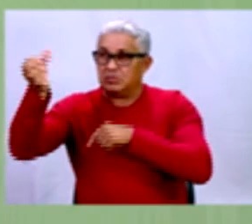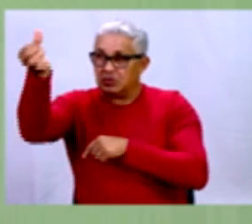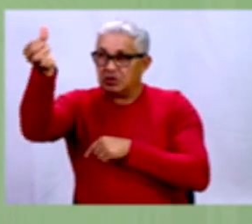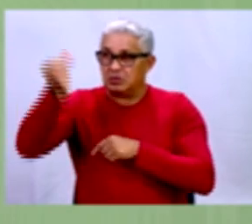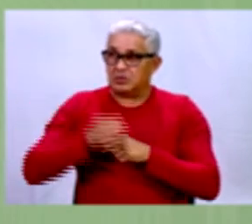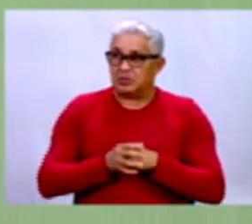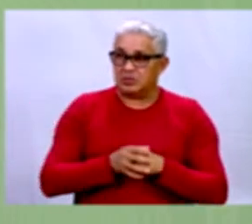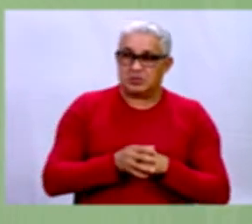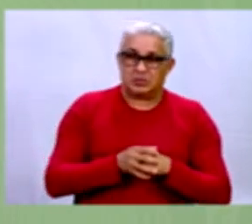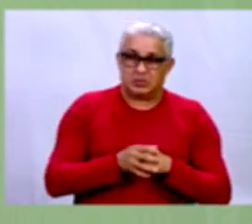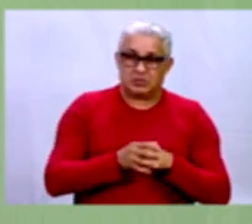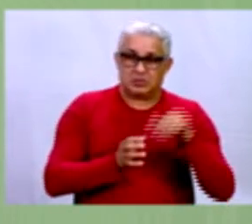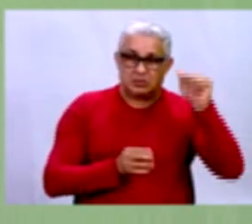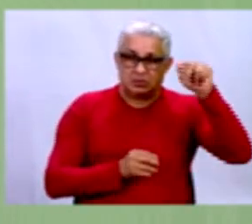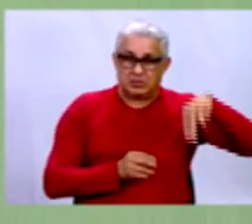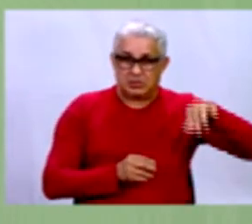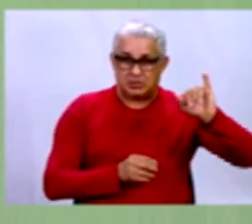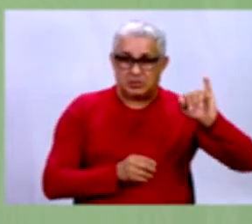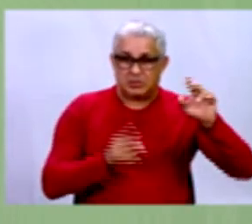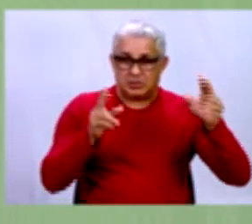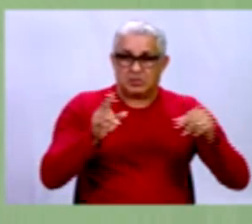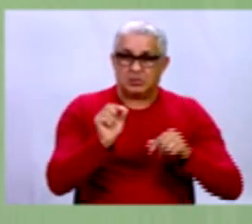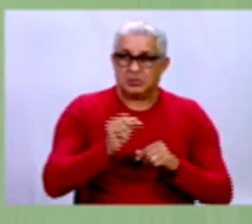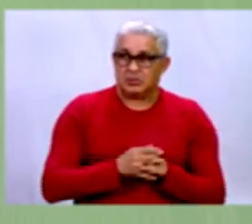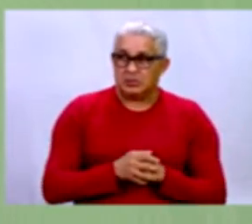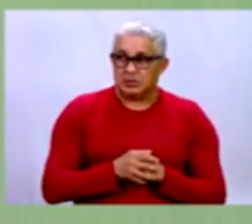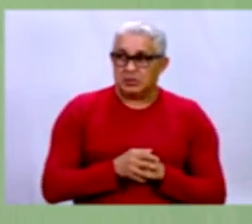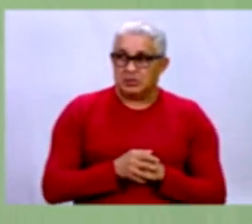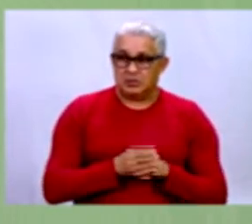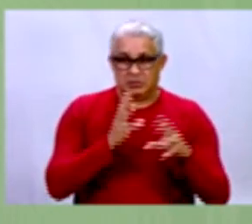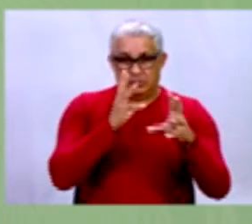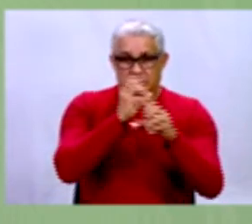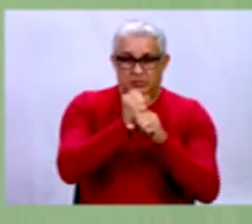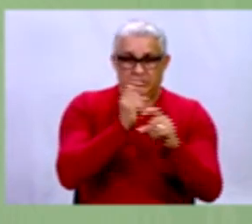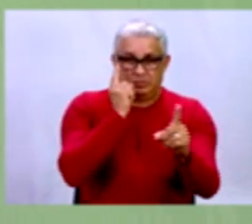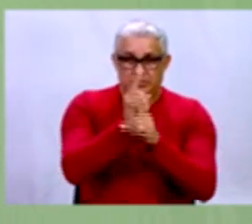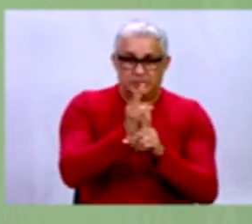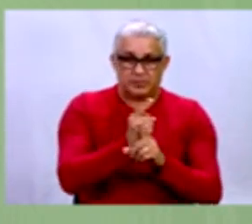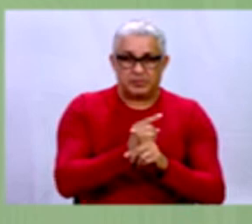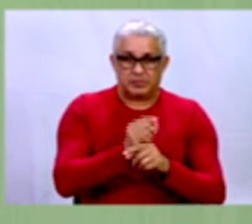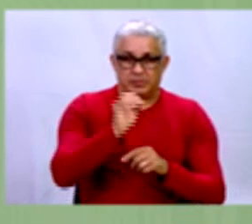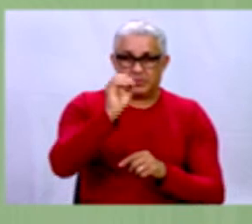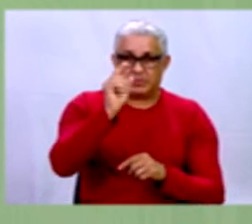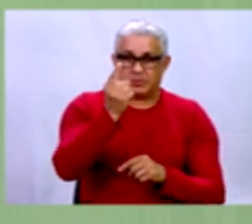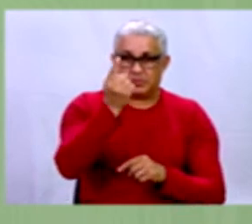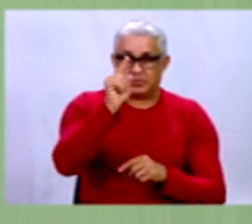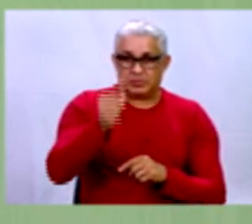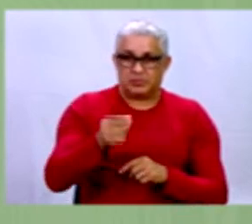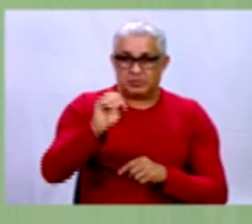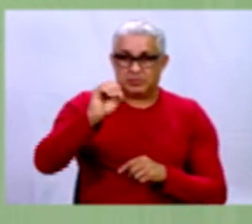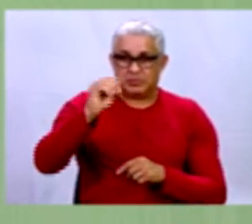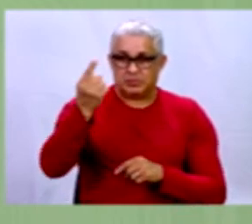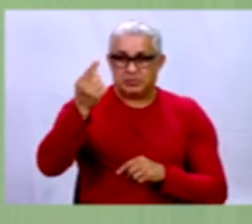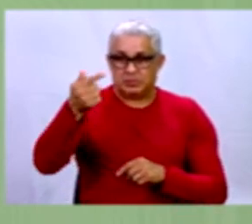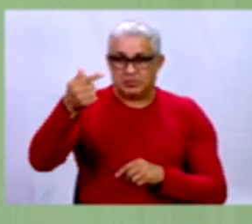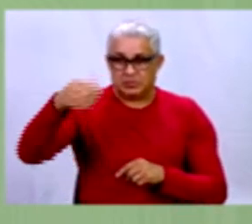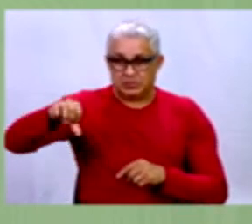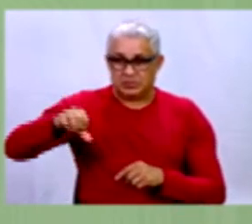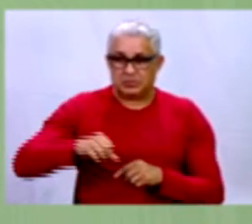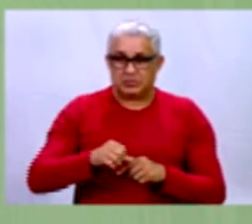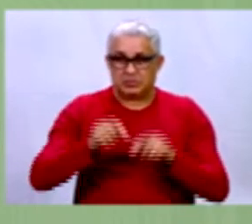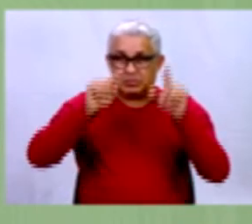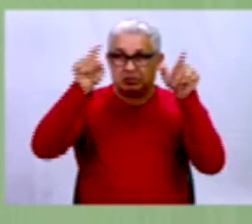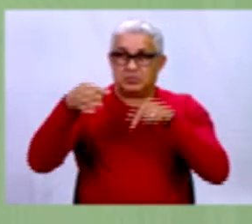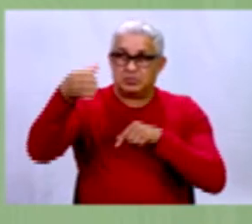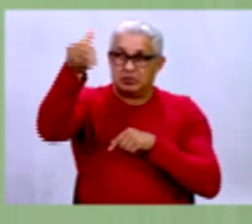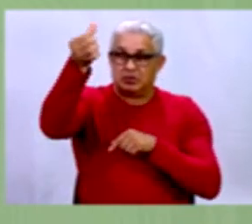A ANI é igual, quando a gente faz essa soma aqui, a gente encontra 1,0179 elevado a